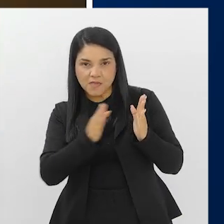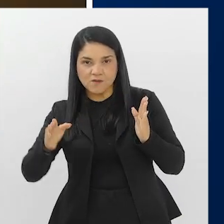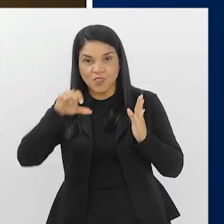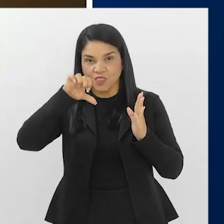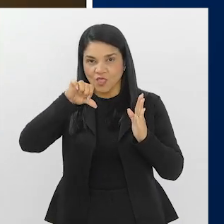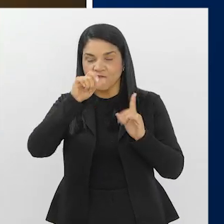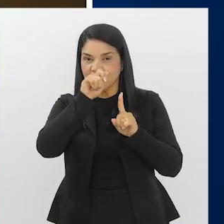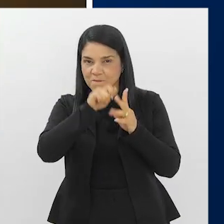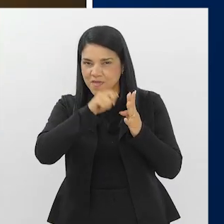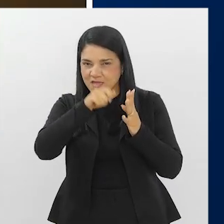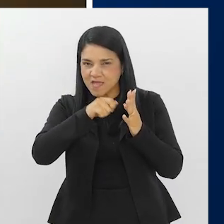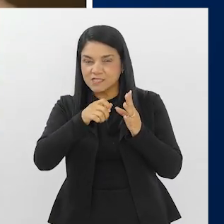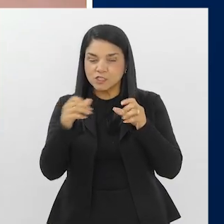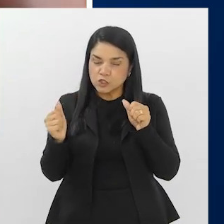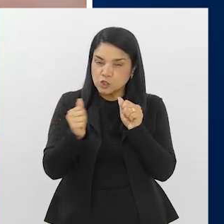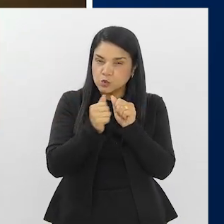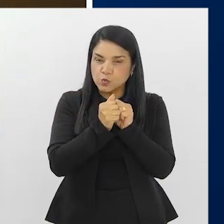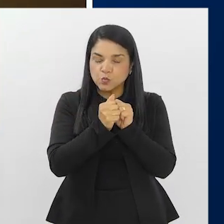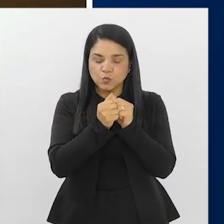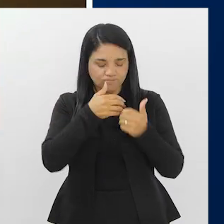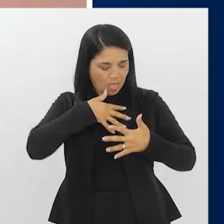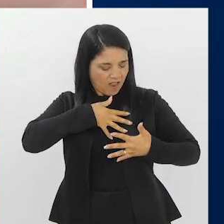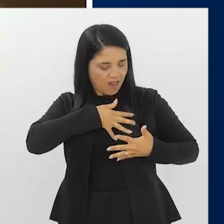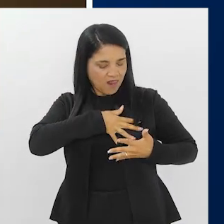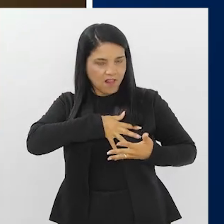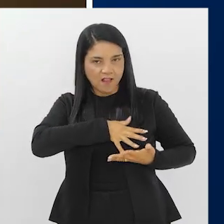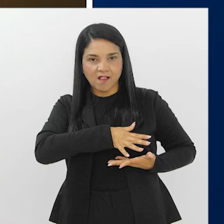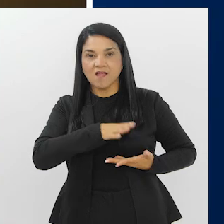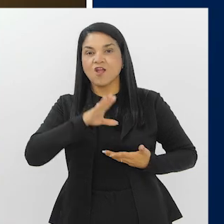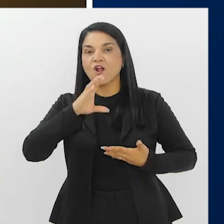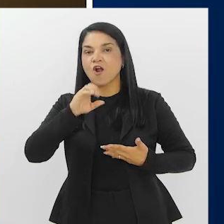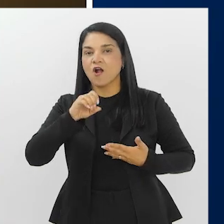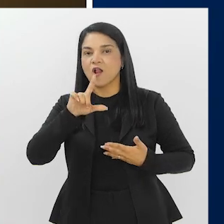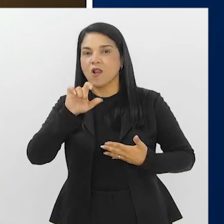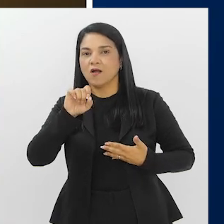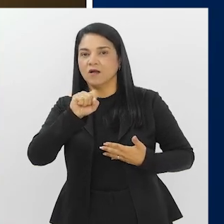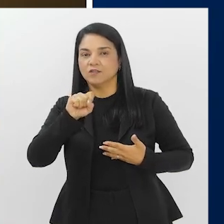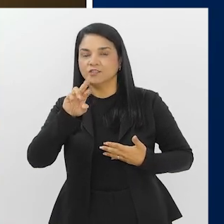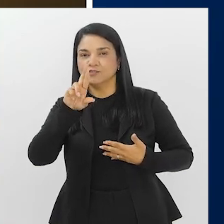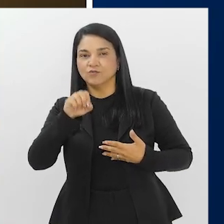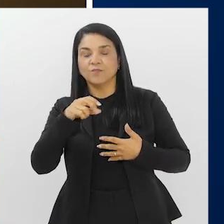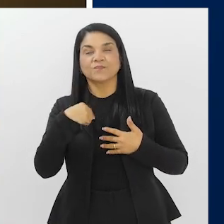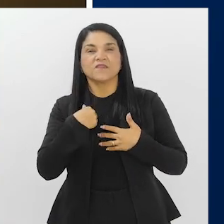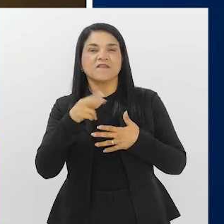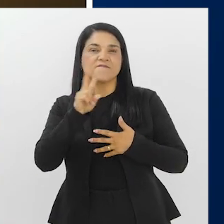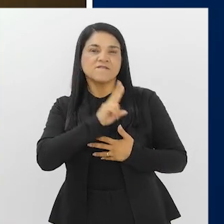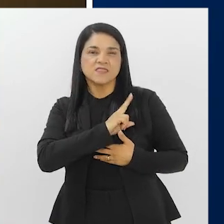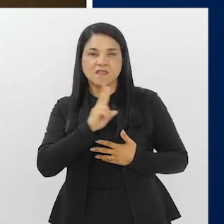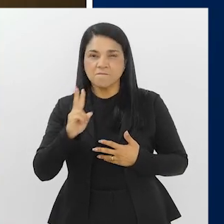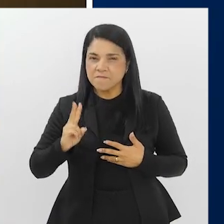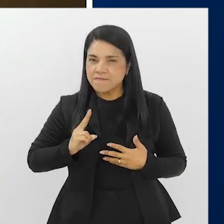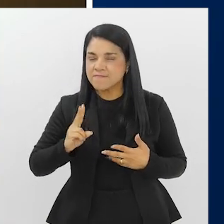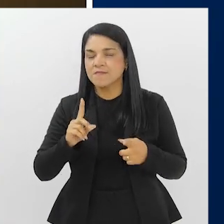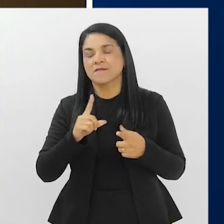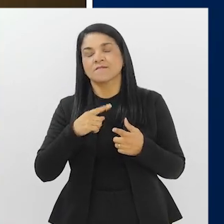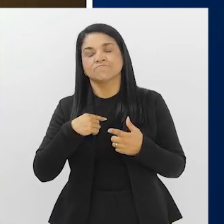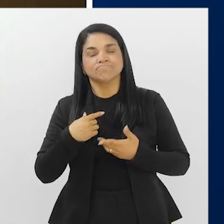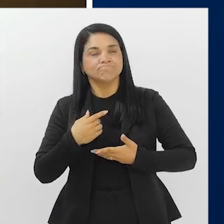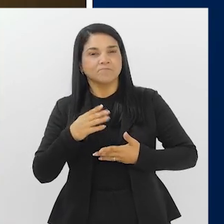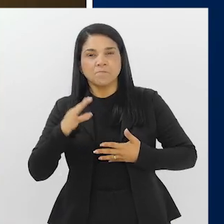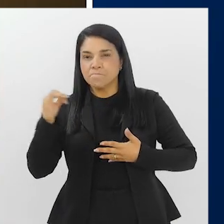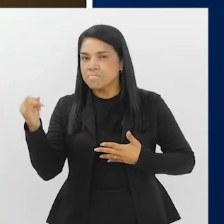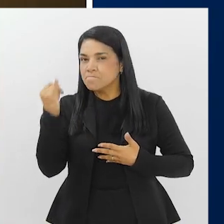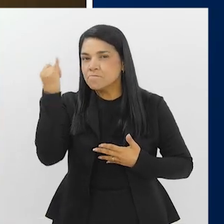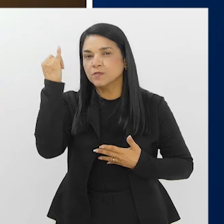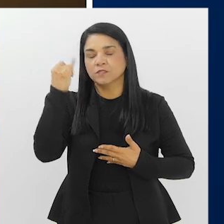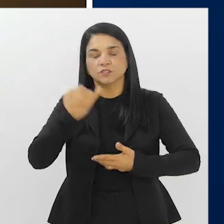ali naquele colostro, junto com vitaminas e outros componentes que também são excelentes para o bebê. E quando o